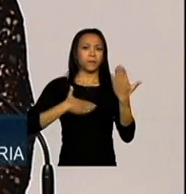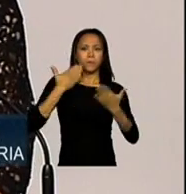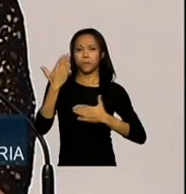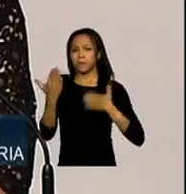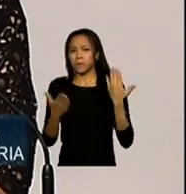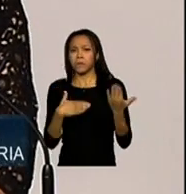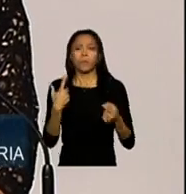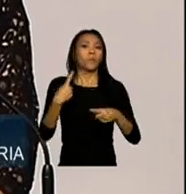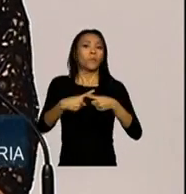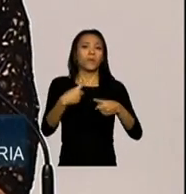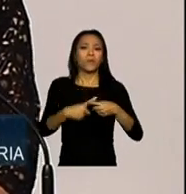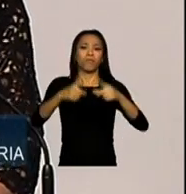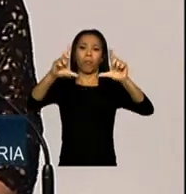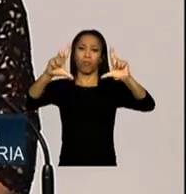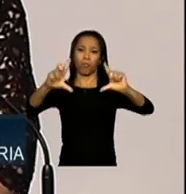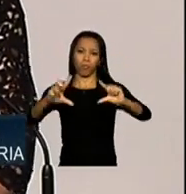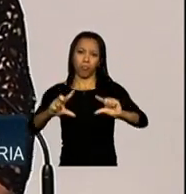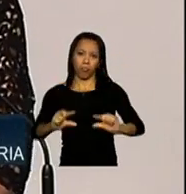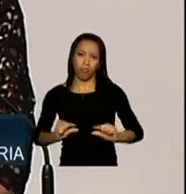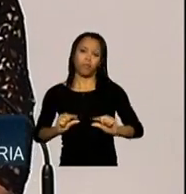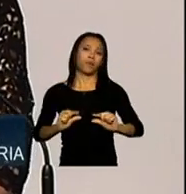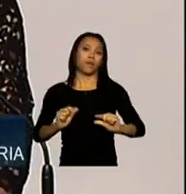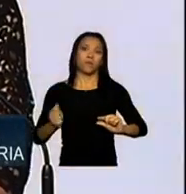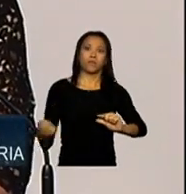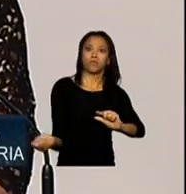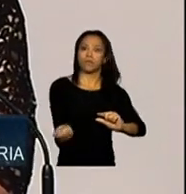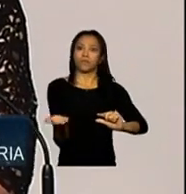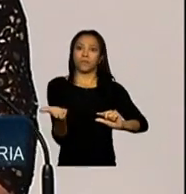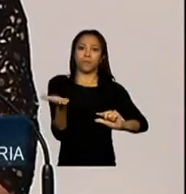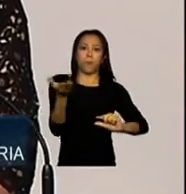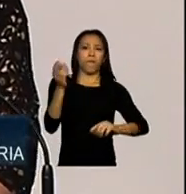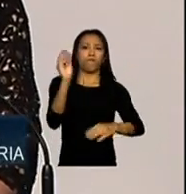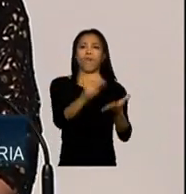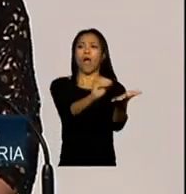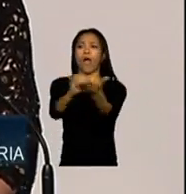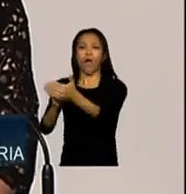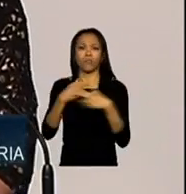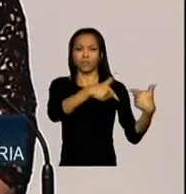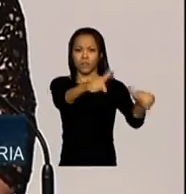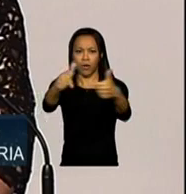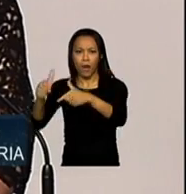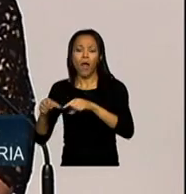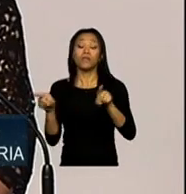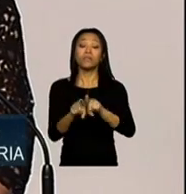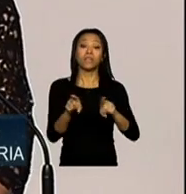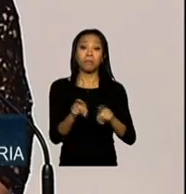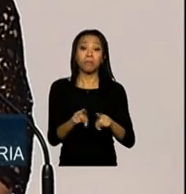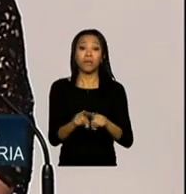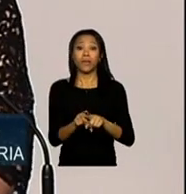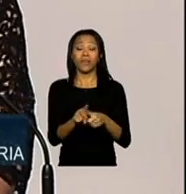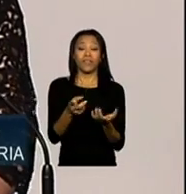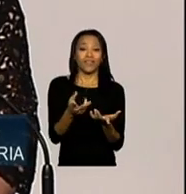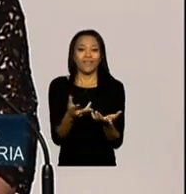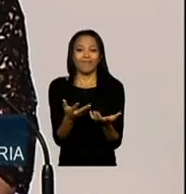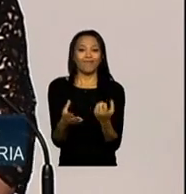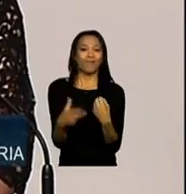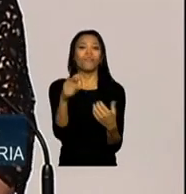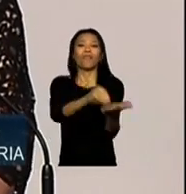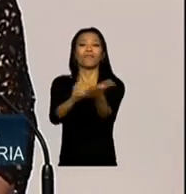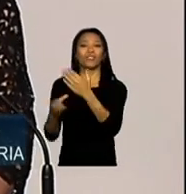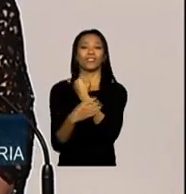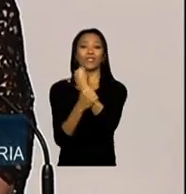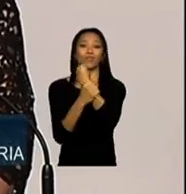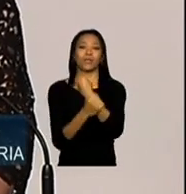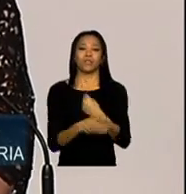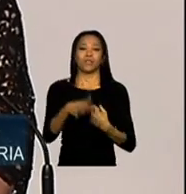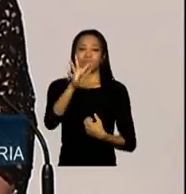baixas taxas de crescimento, elevadas taxas de desemprego e desequilíbrios fiscais persistem